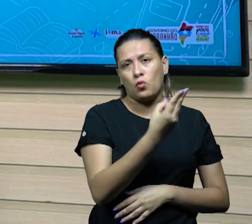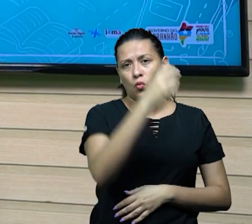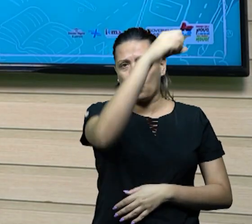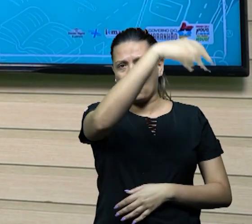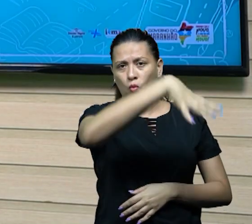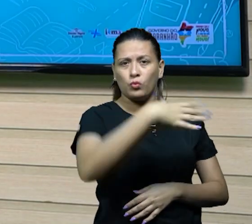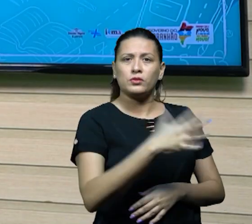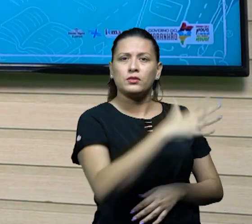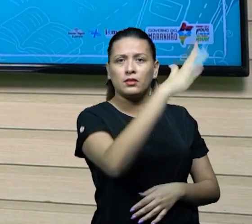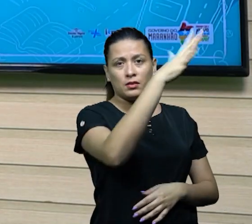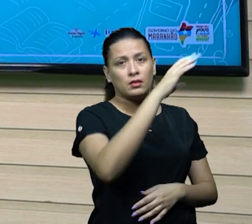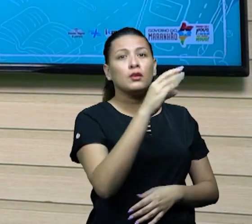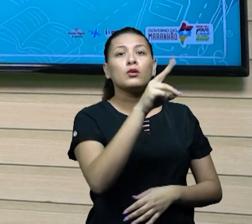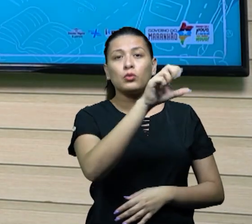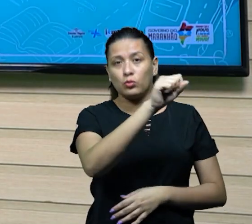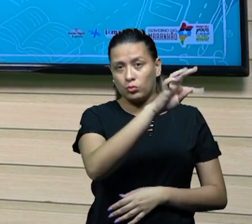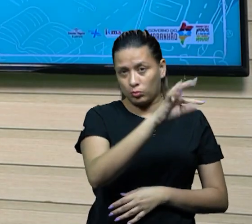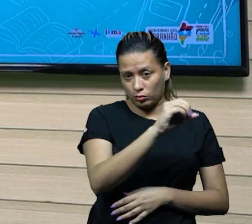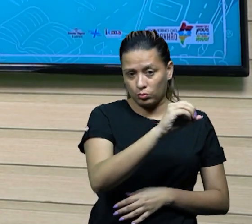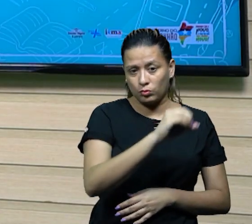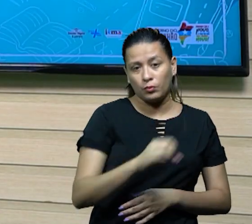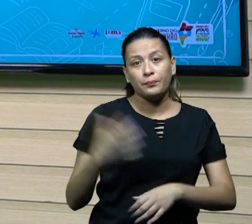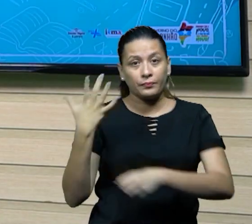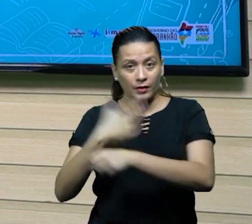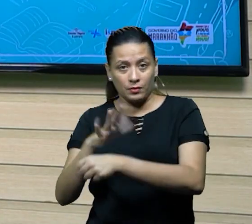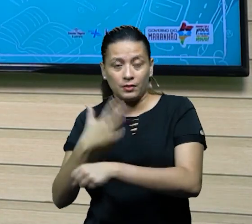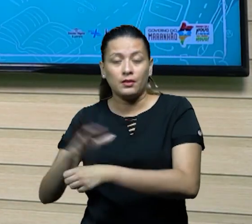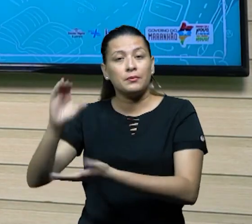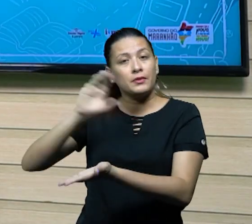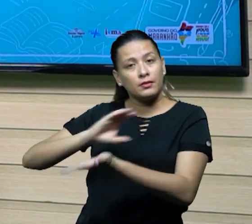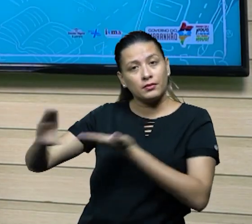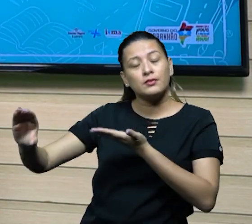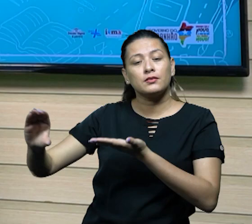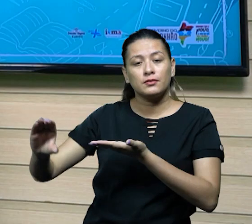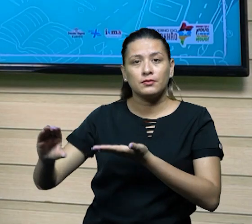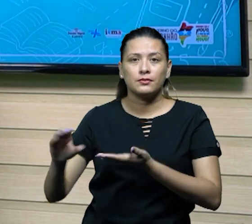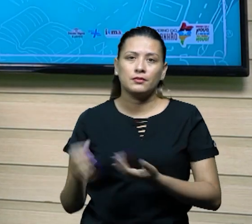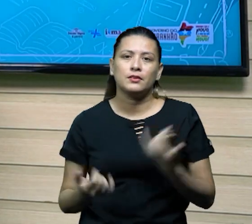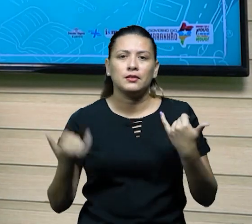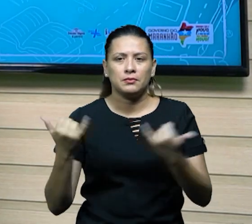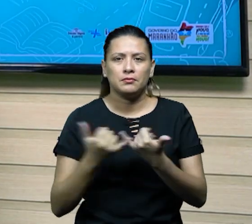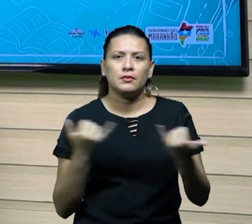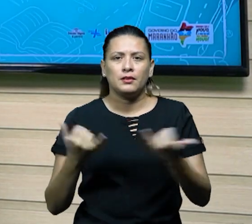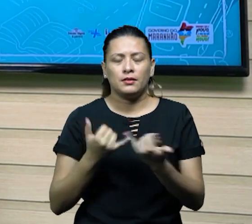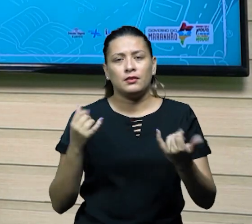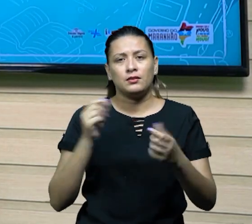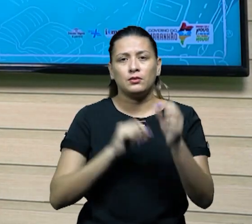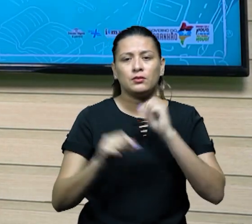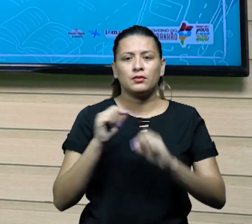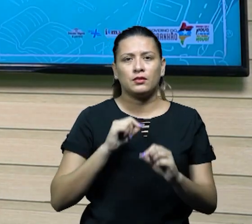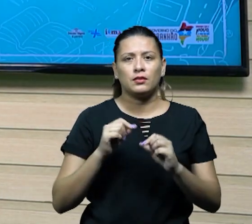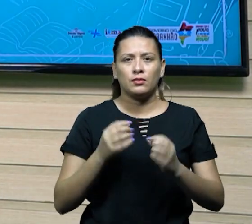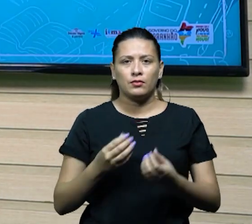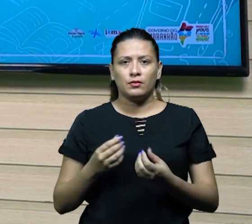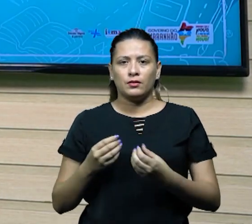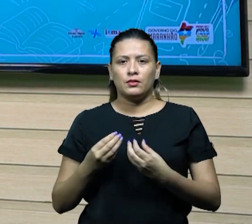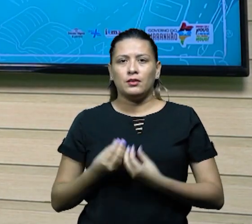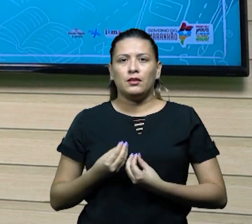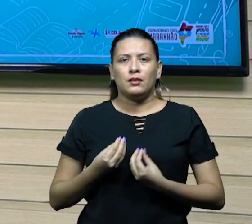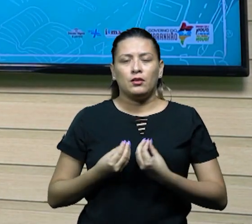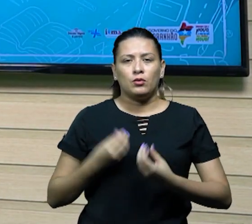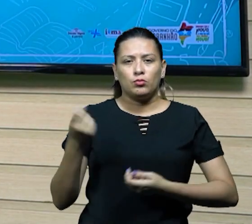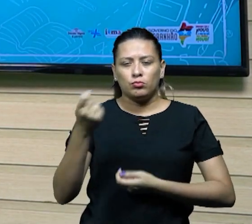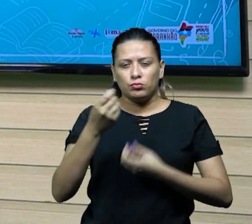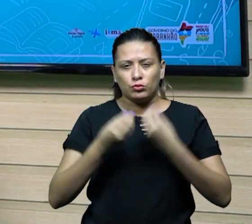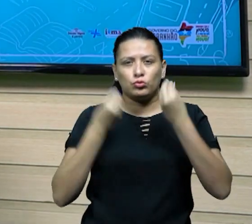Custo é você pagar uma água muito cara, uma luz muito cara, isso é custo. O treinamento é um investimento. É mais ou menos como se